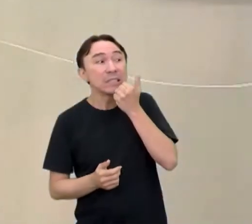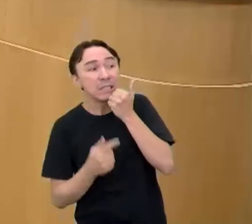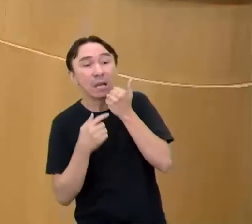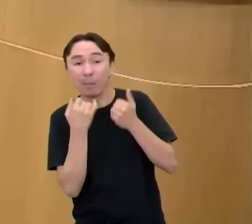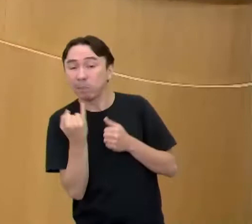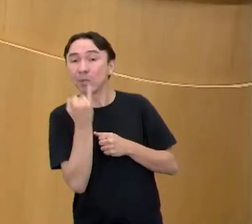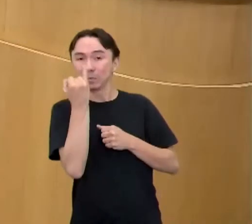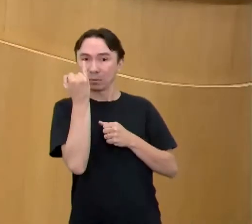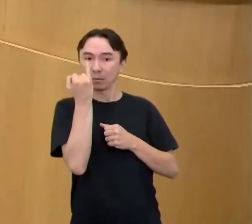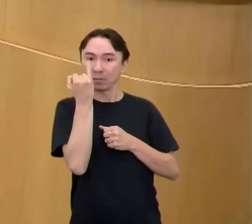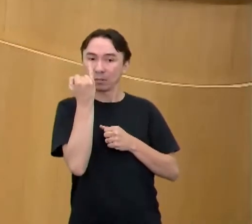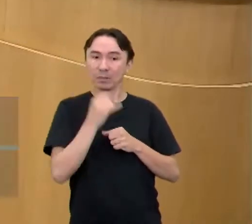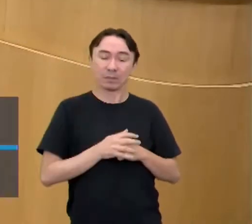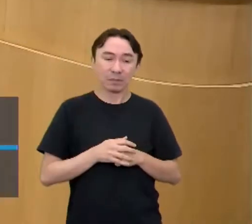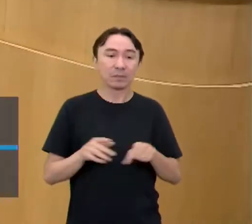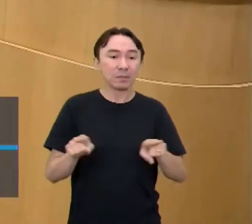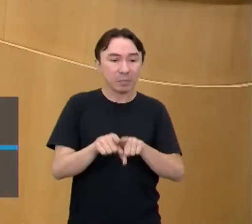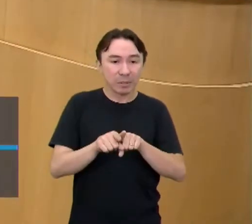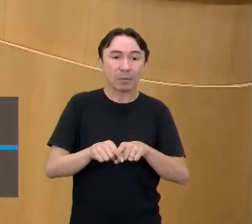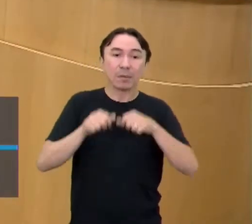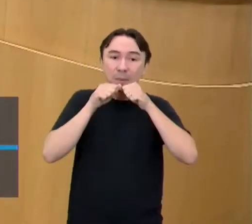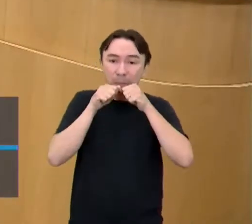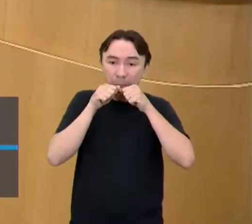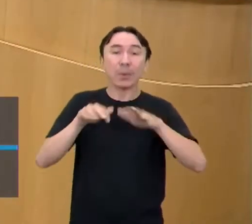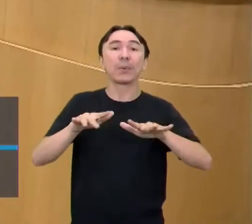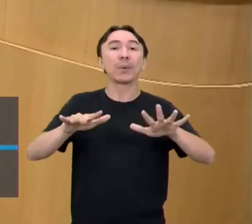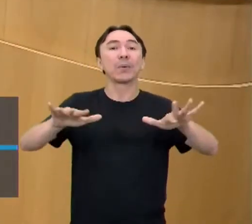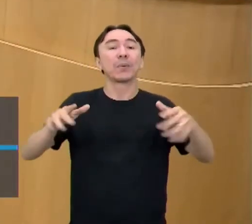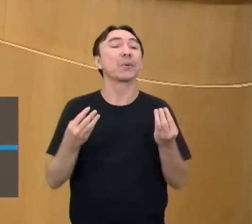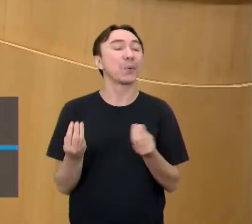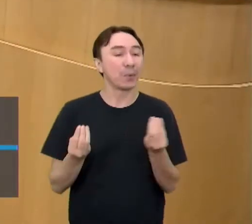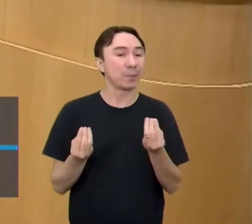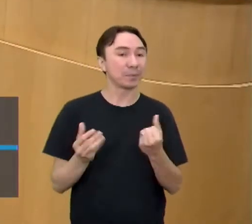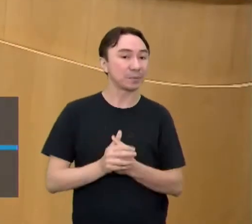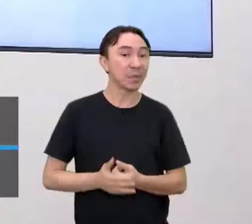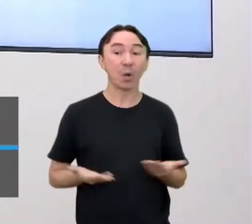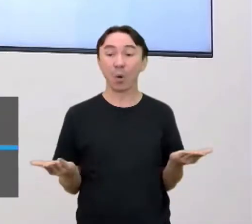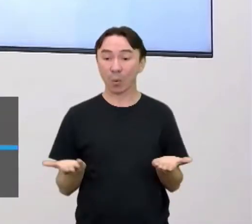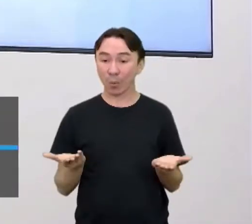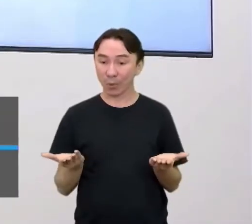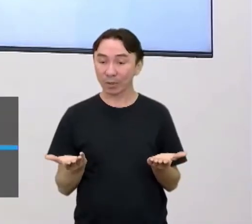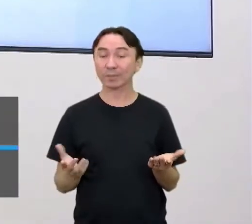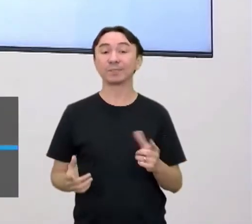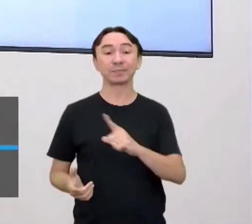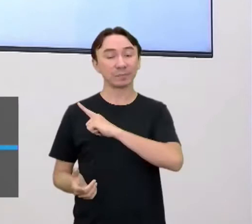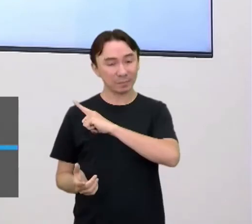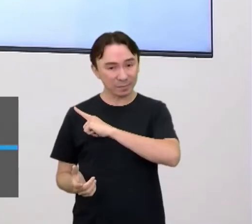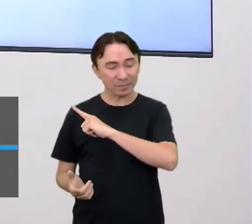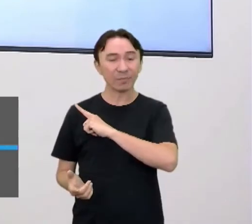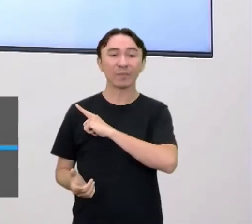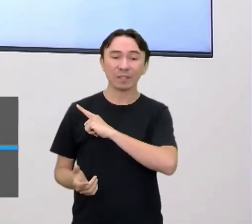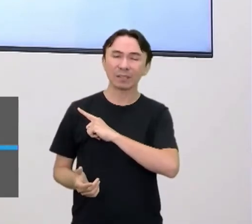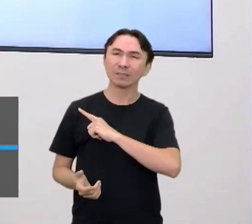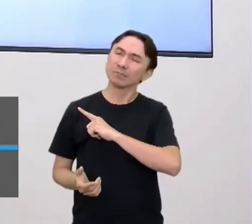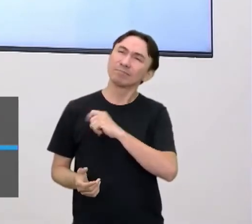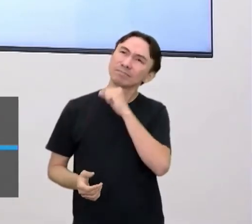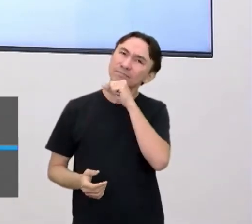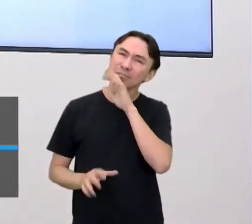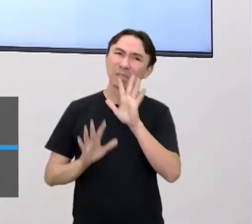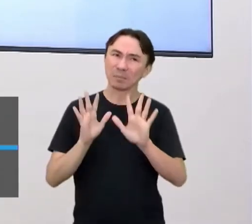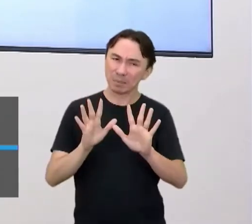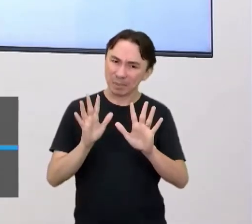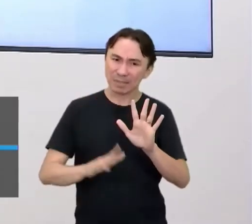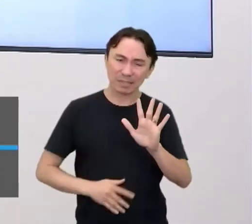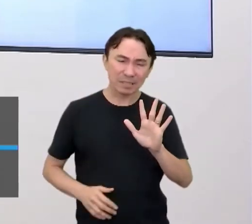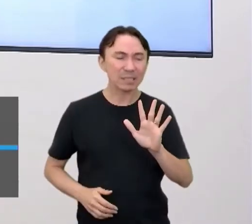que eu vou divulgar ciência. Então, agora a gente começa com outro desafio. Eu tenho a ciência e como que eu vou